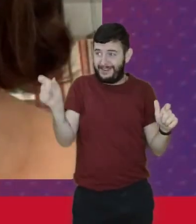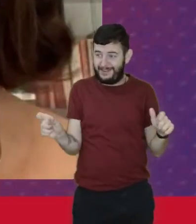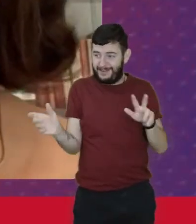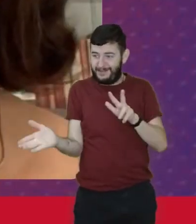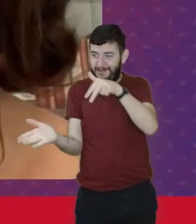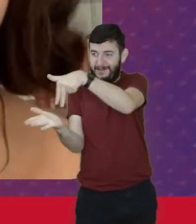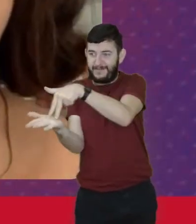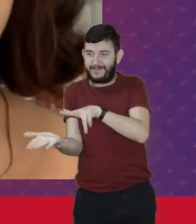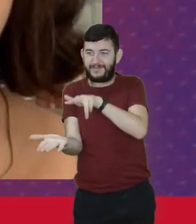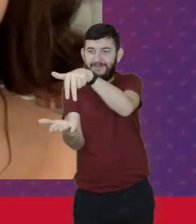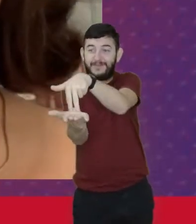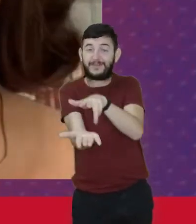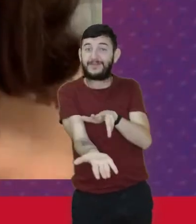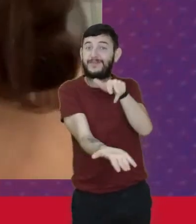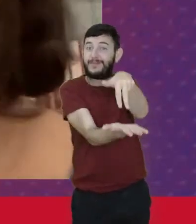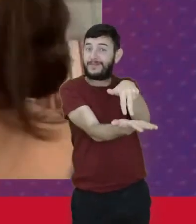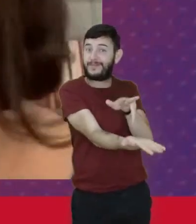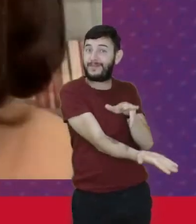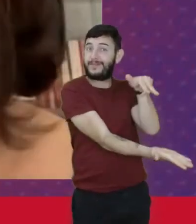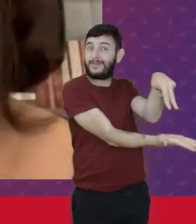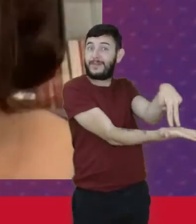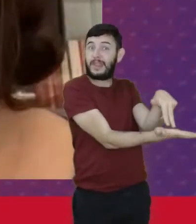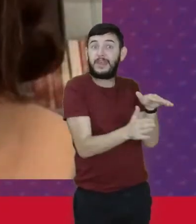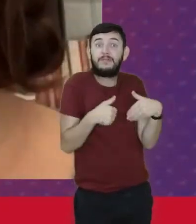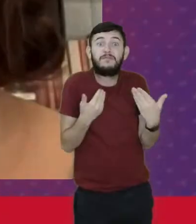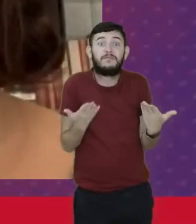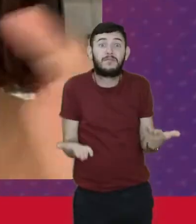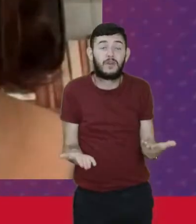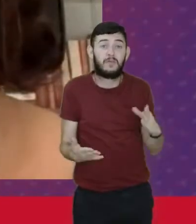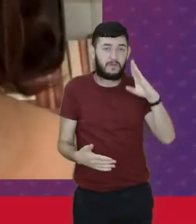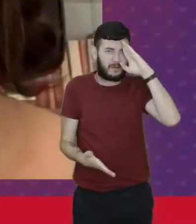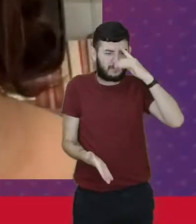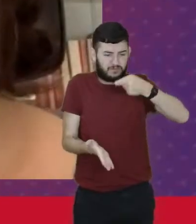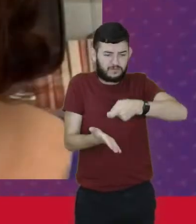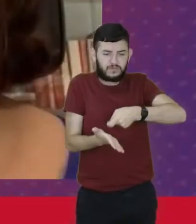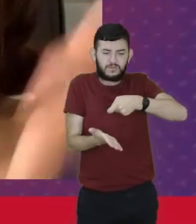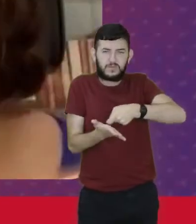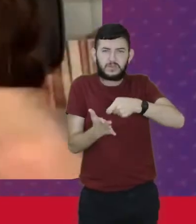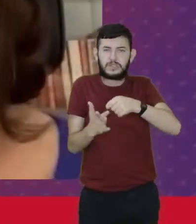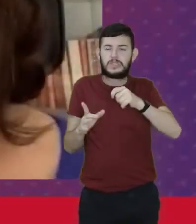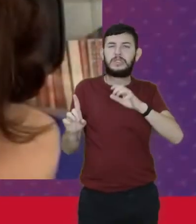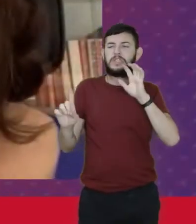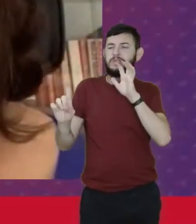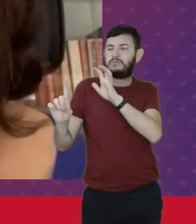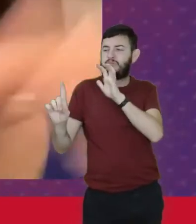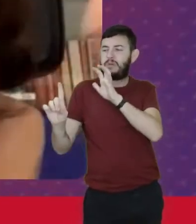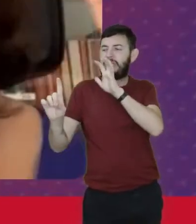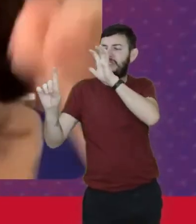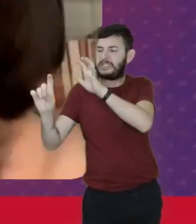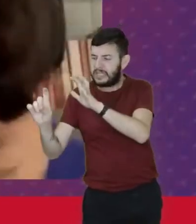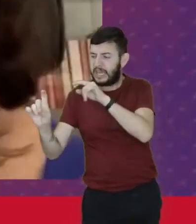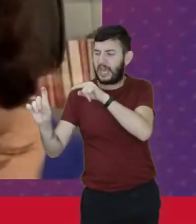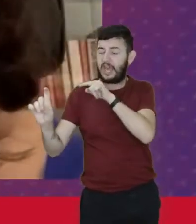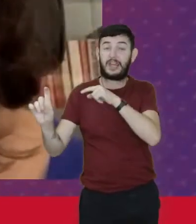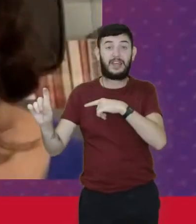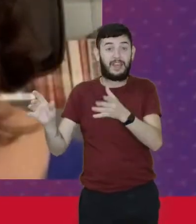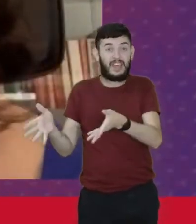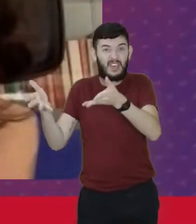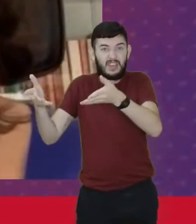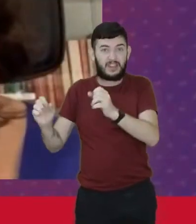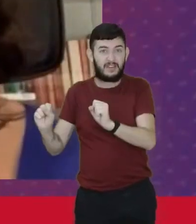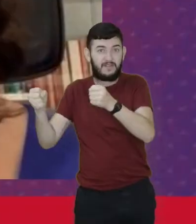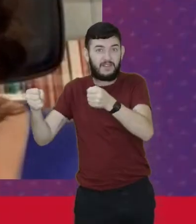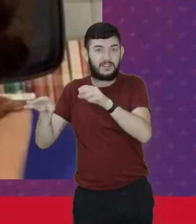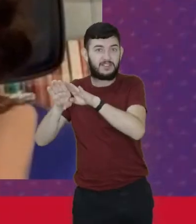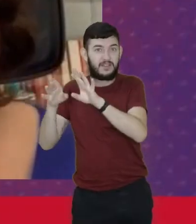ditadura perseguiu todos aqueles que defendiam a democracia e a transformação social. Eram todos